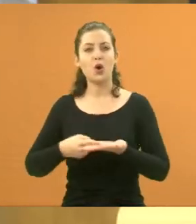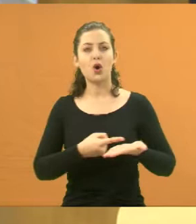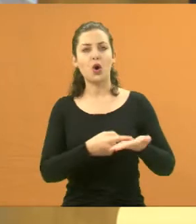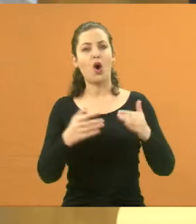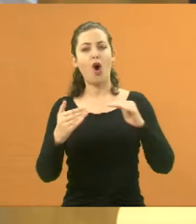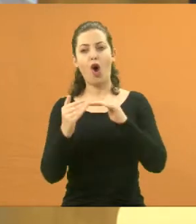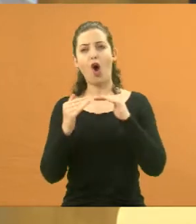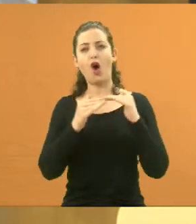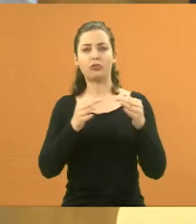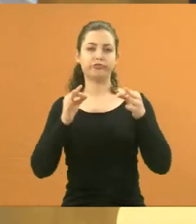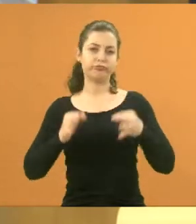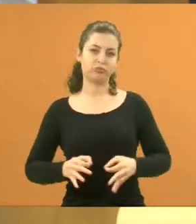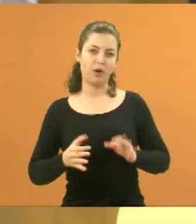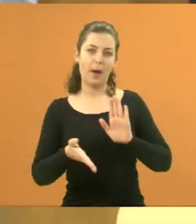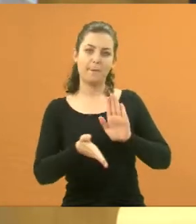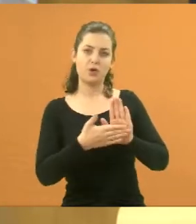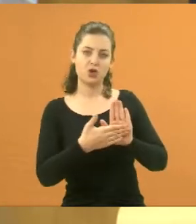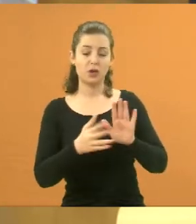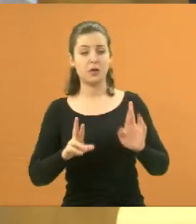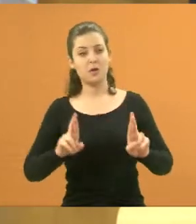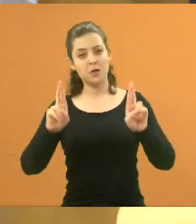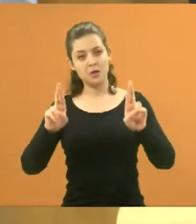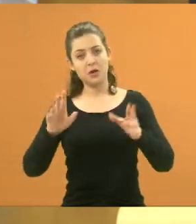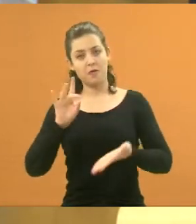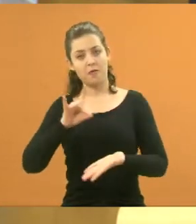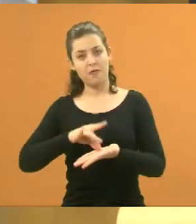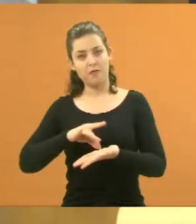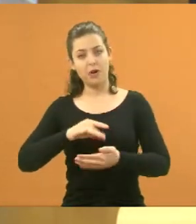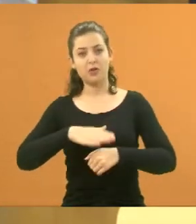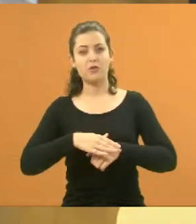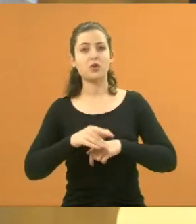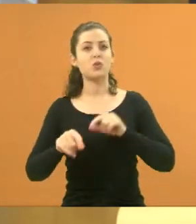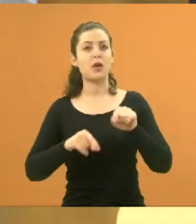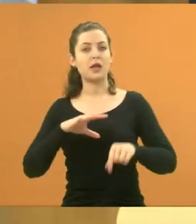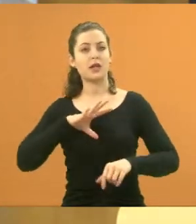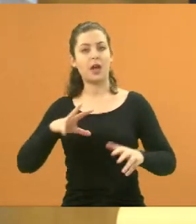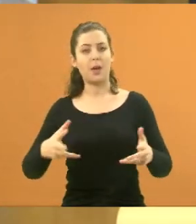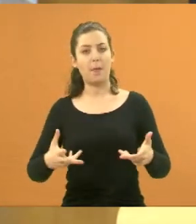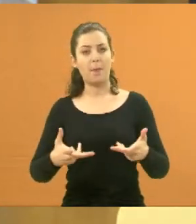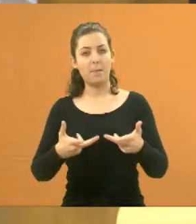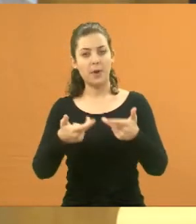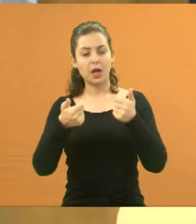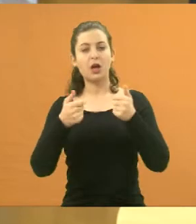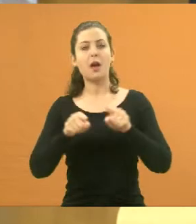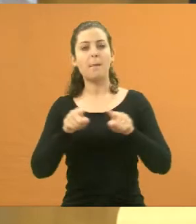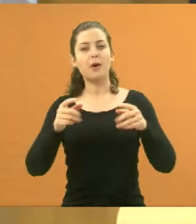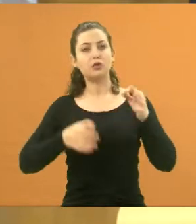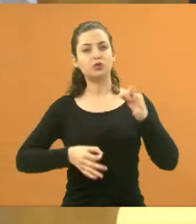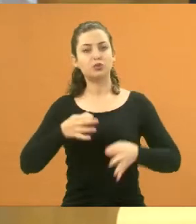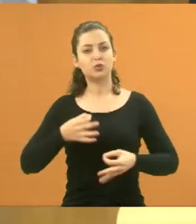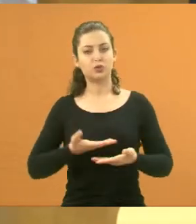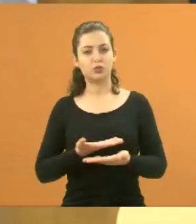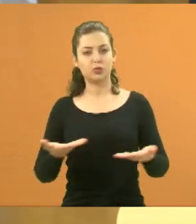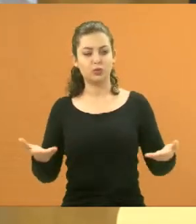mais justo com esse projeto. É o que nós esperamos aí, de fato, fazer com que a cidade melhore, mas sendo justo com